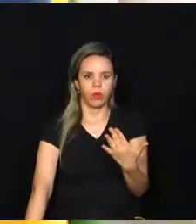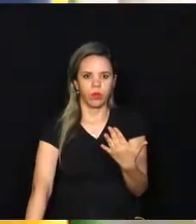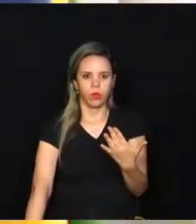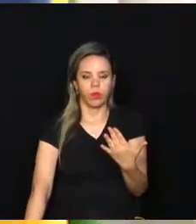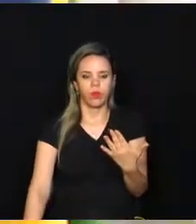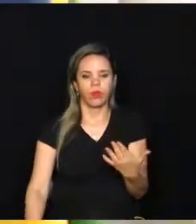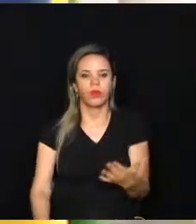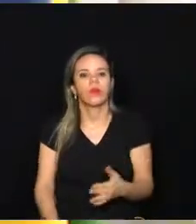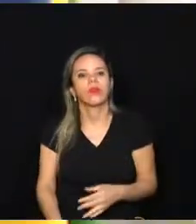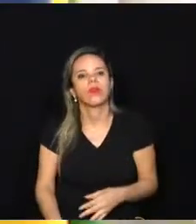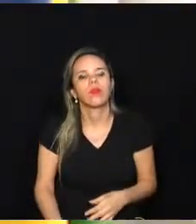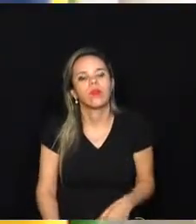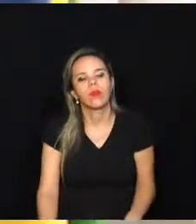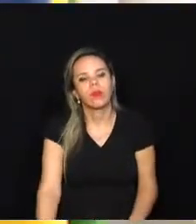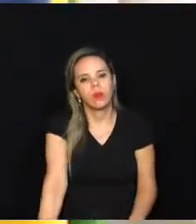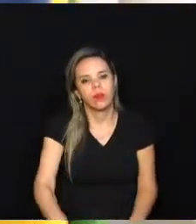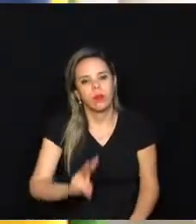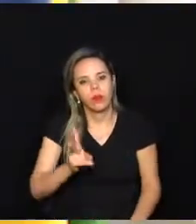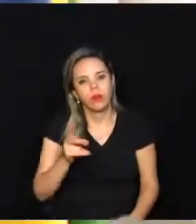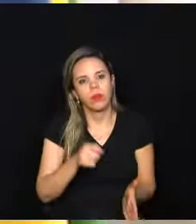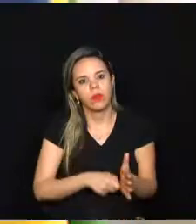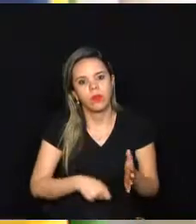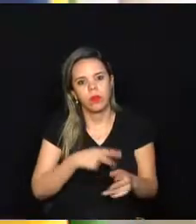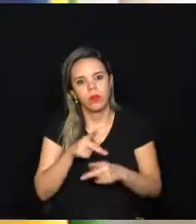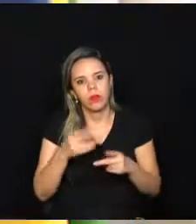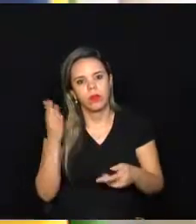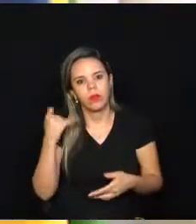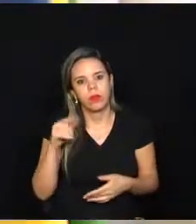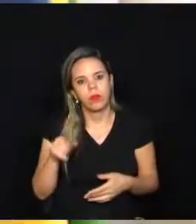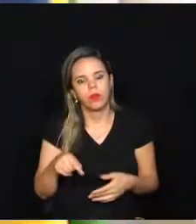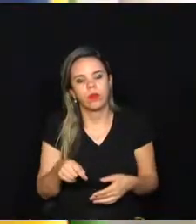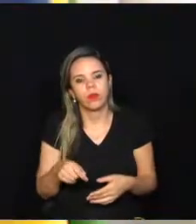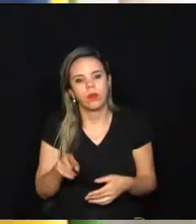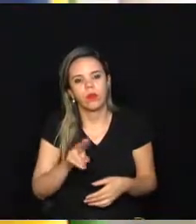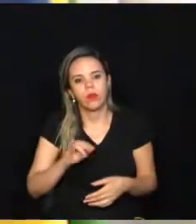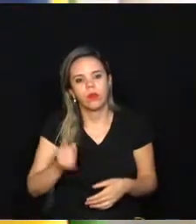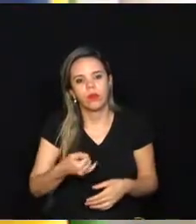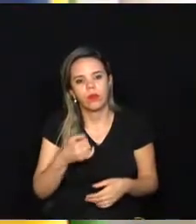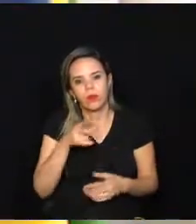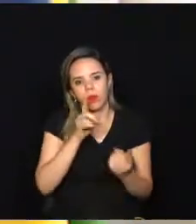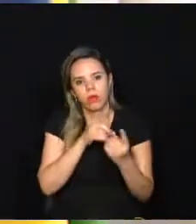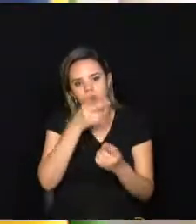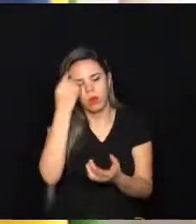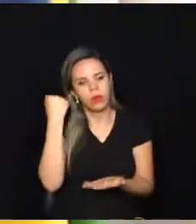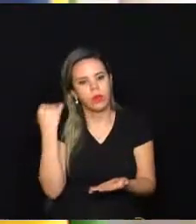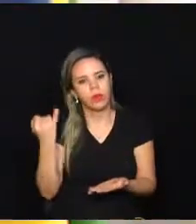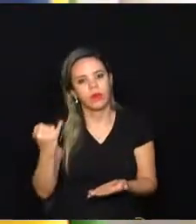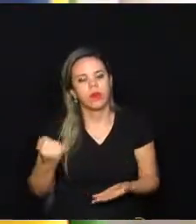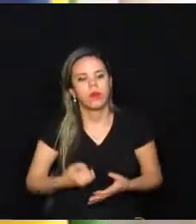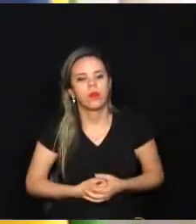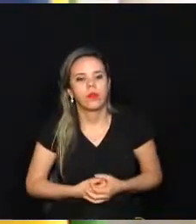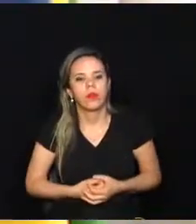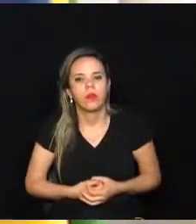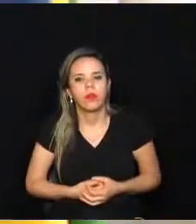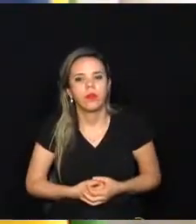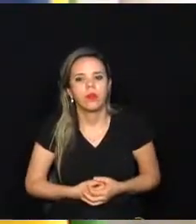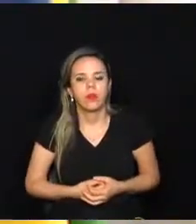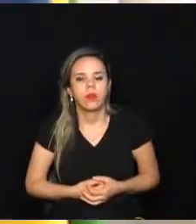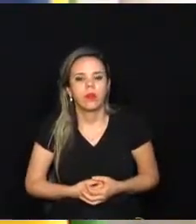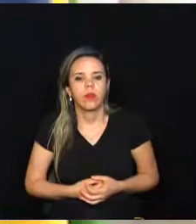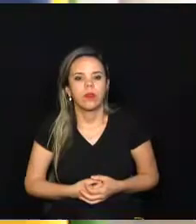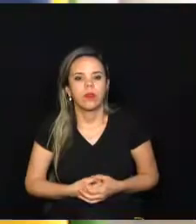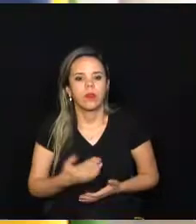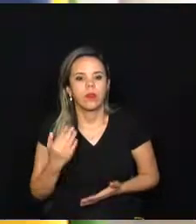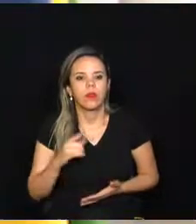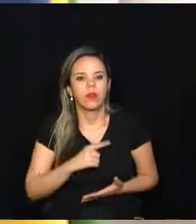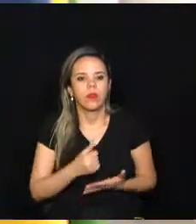uma questão permanente, né? As pessoas sabem, quem utiliza o serviço público sabe da importância do serviço público e sabe